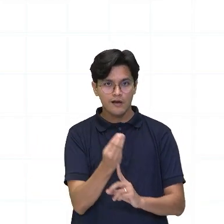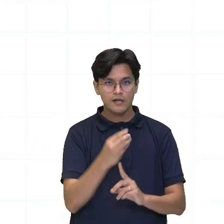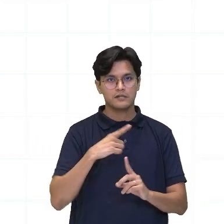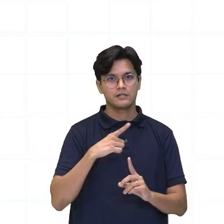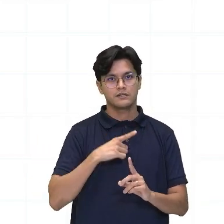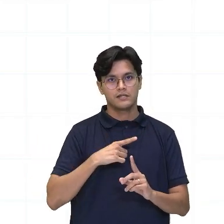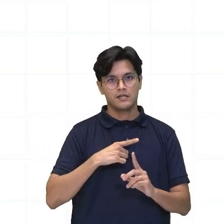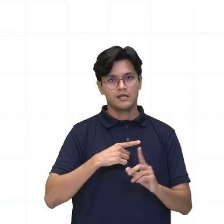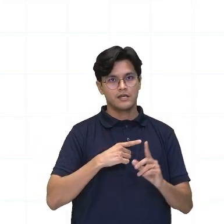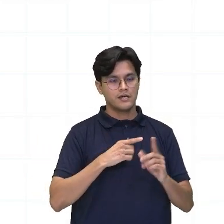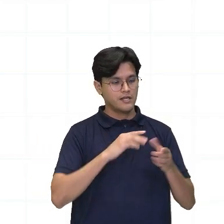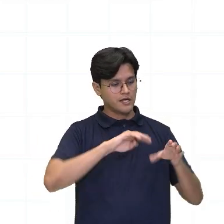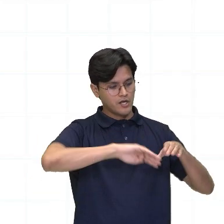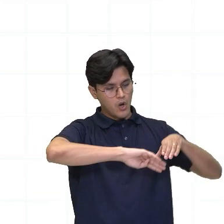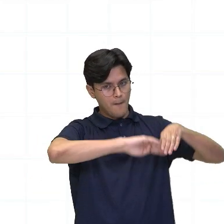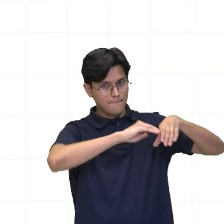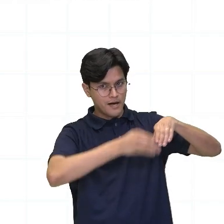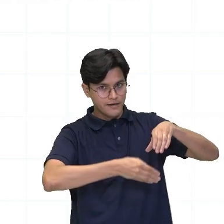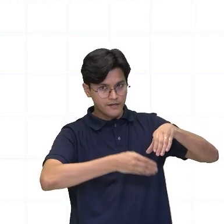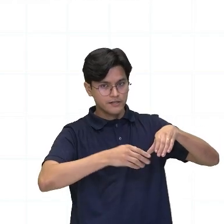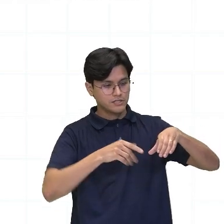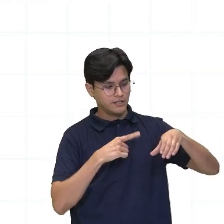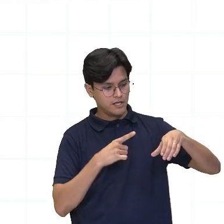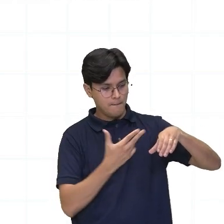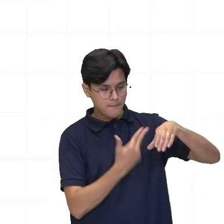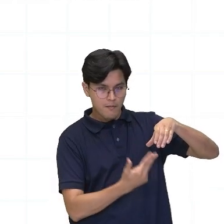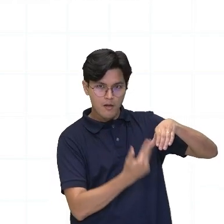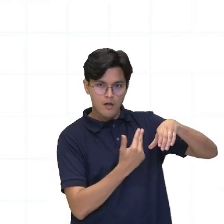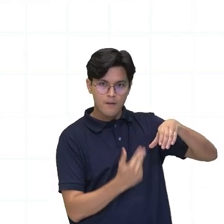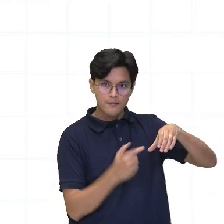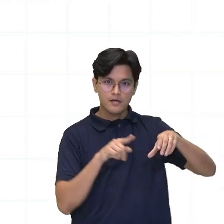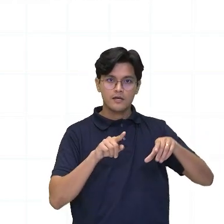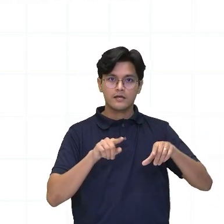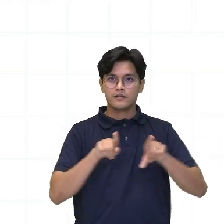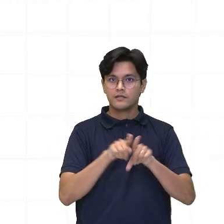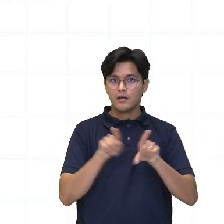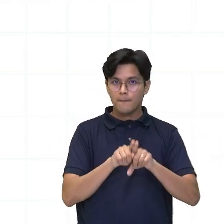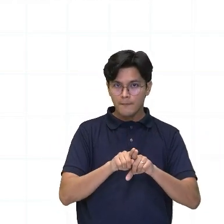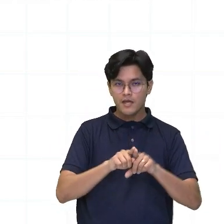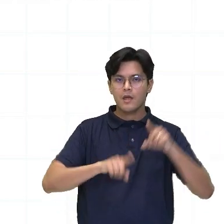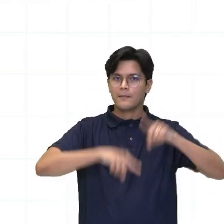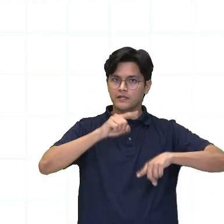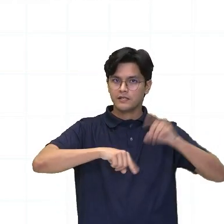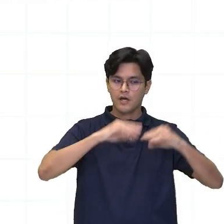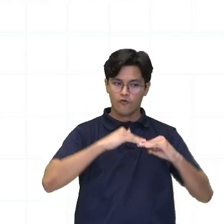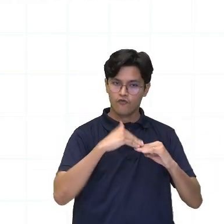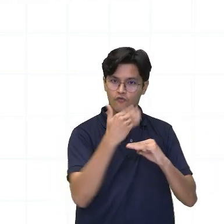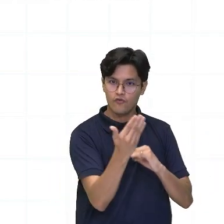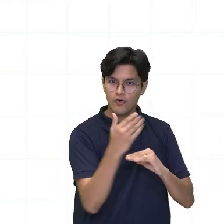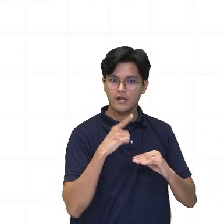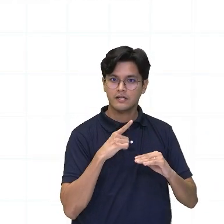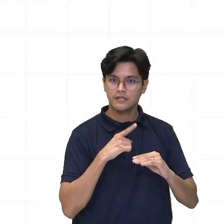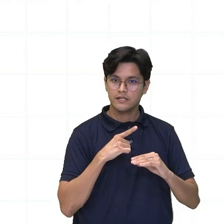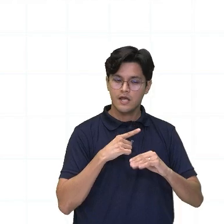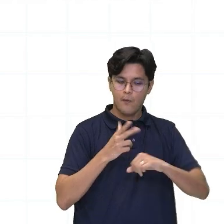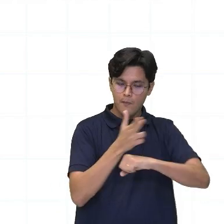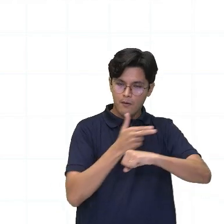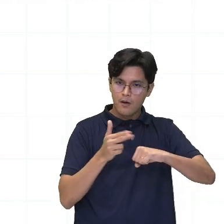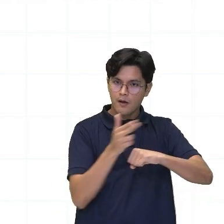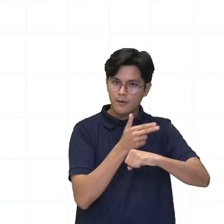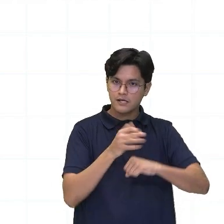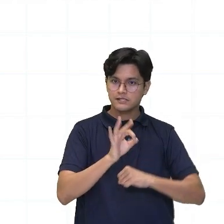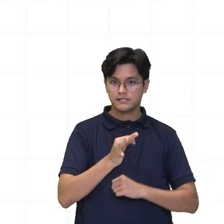nas paredes das cavernas e na parte externa dos utensílios domésticos utilizados durante a